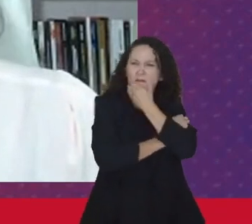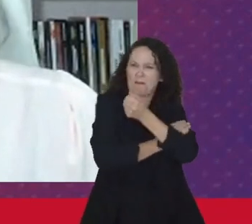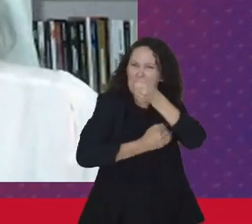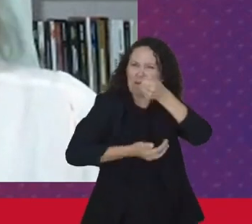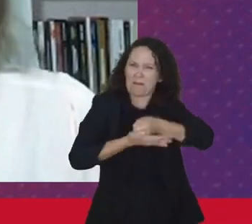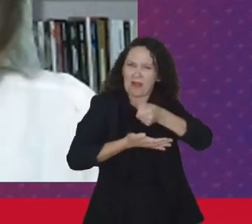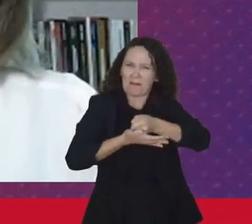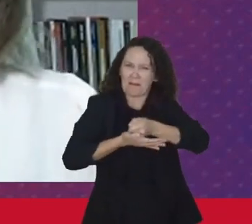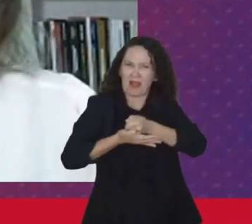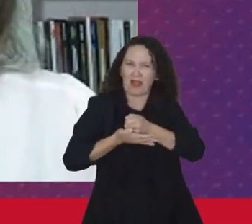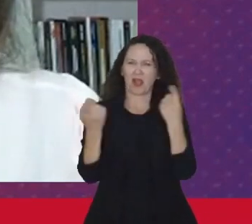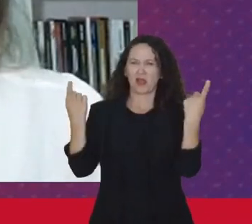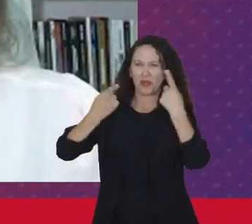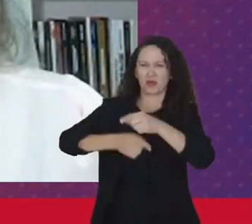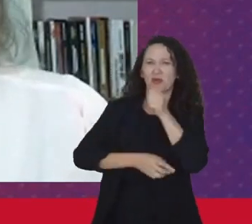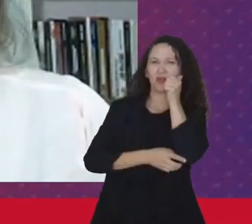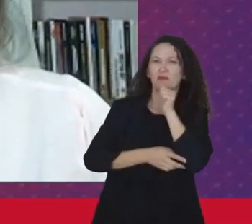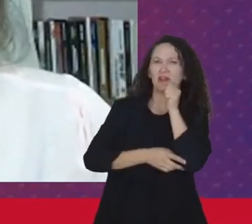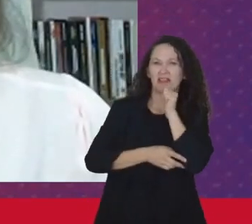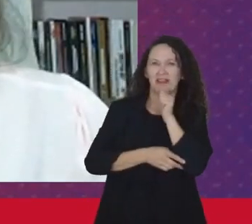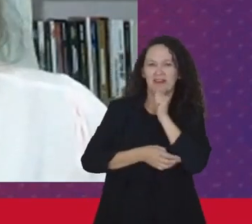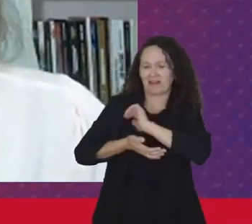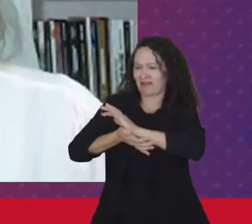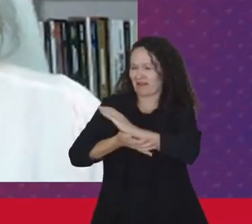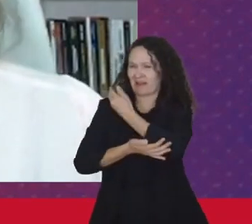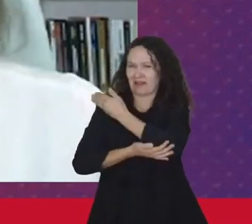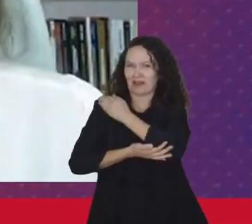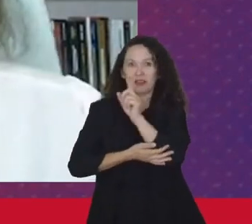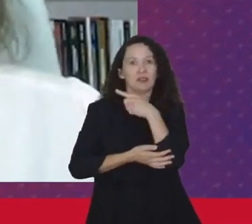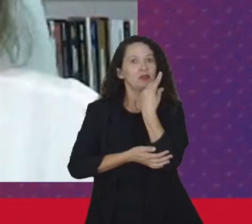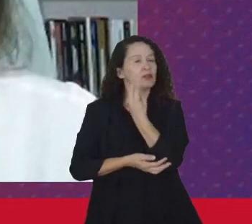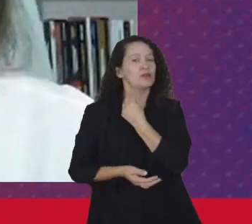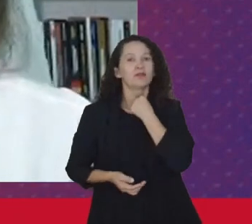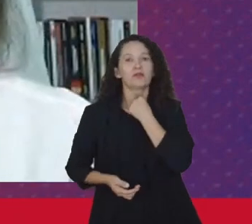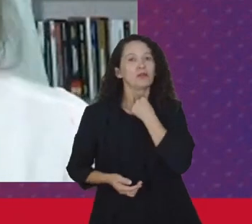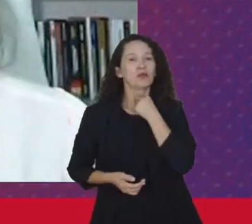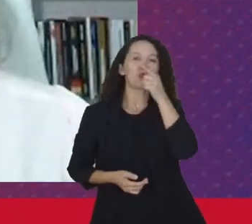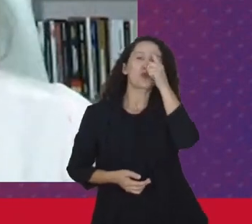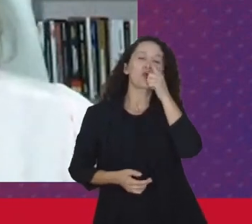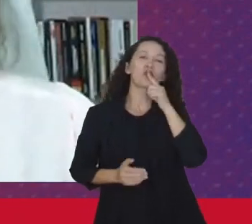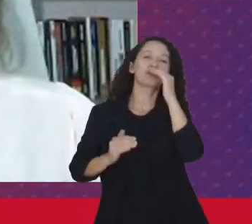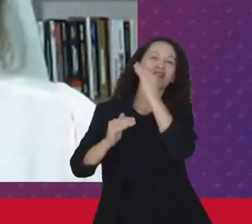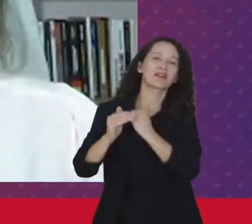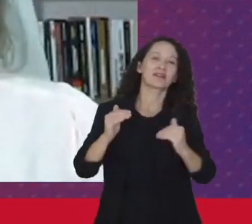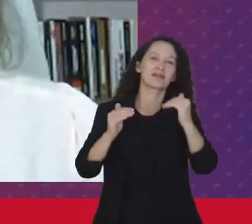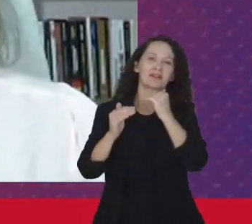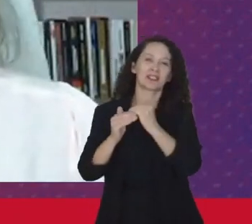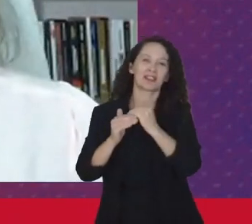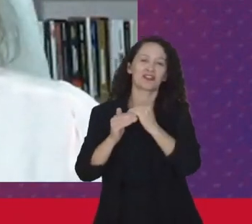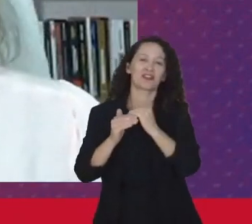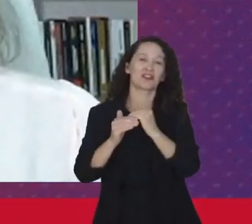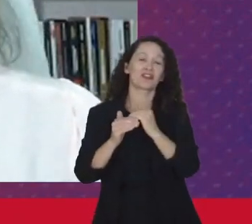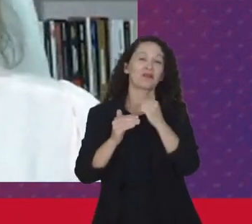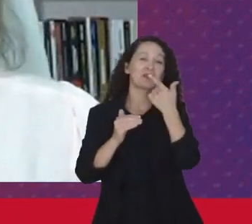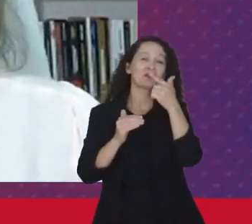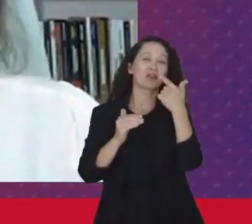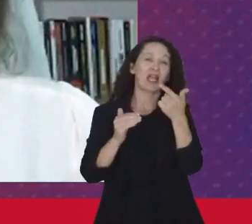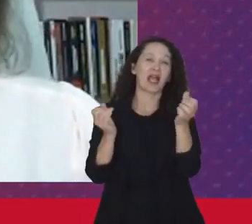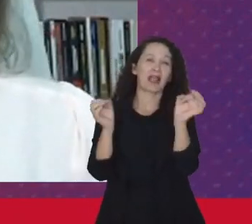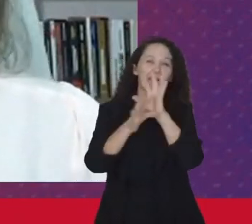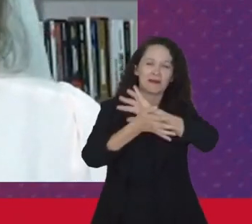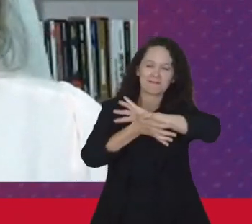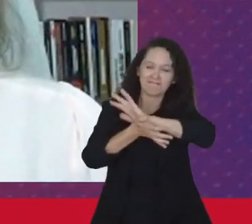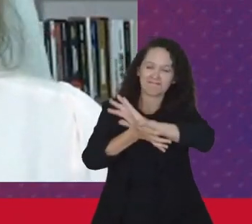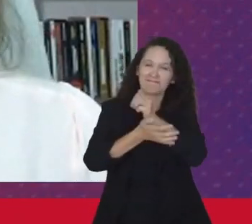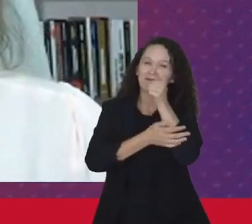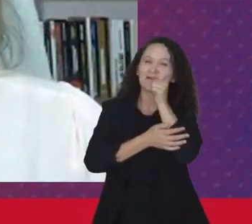machista, misógino, sexista, nós também não vamos alcançar a igualdade e a não discriminação de mulheres